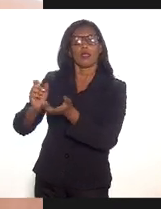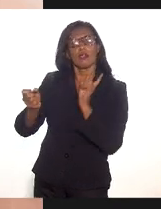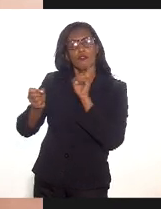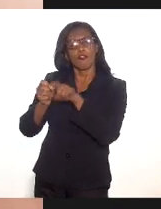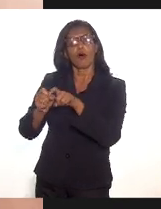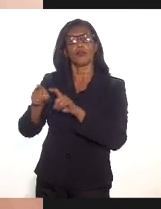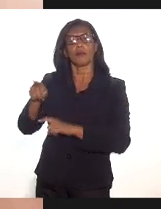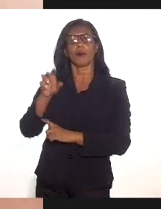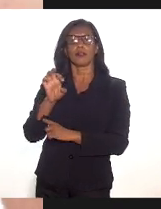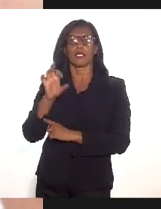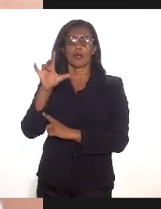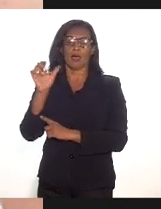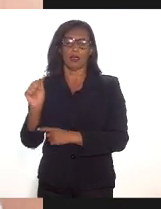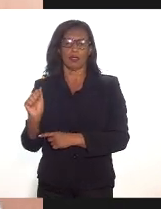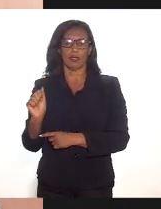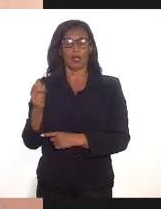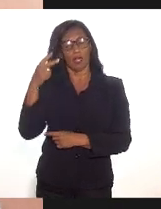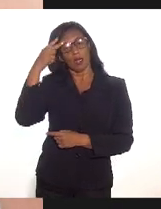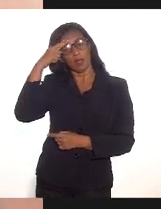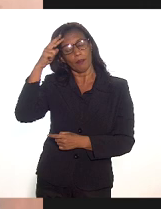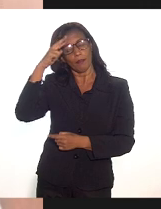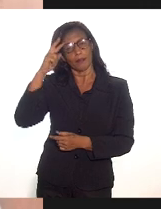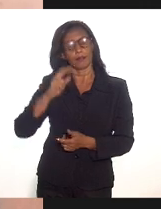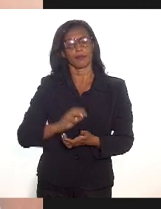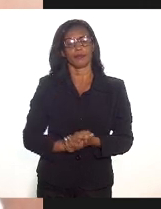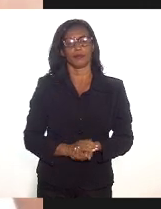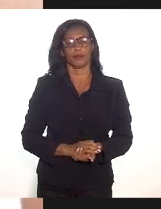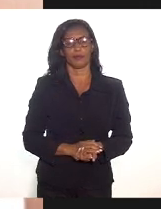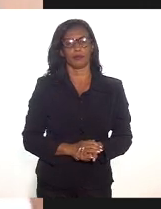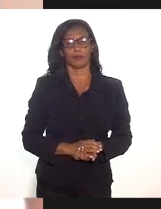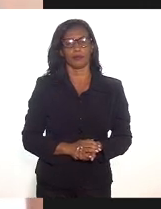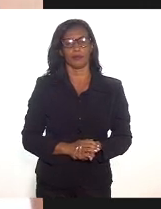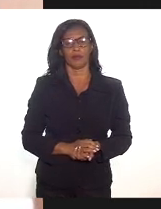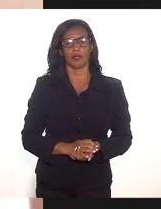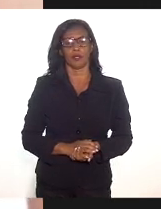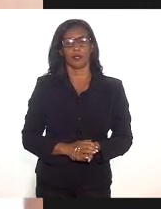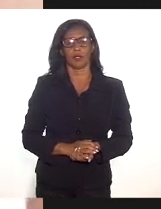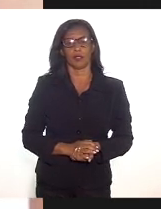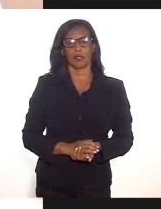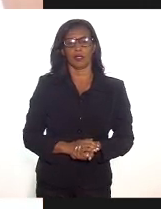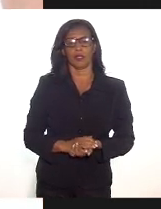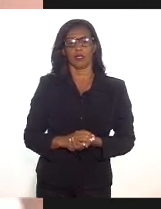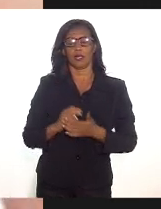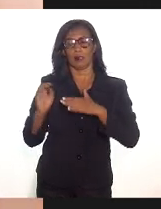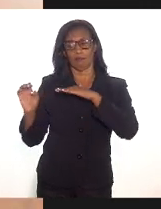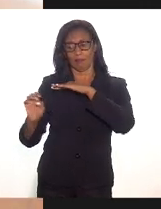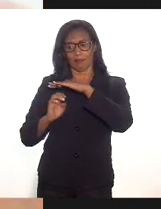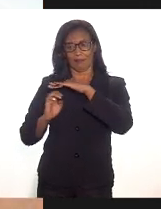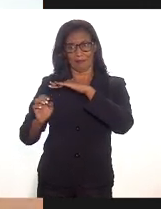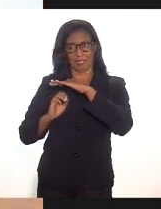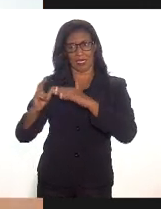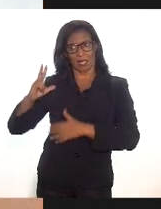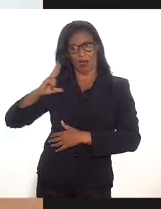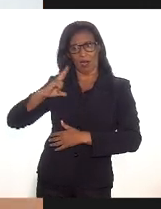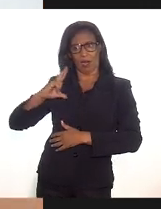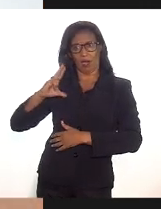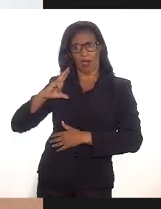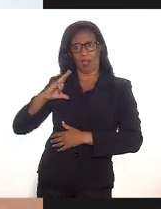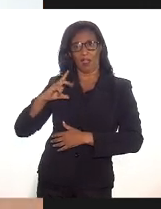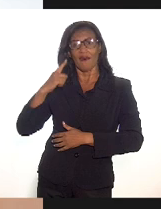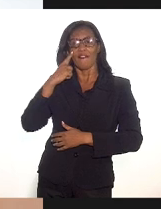SEDAI. Lembramos que a iniciativa privada ela visa o lucro, sim, né? E não o bem-estar